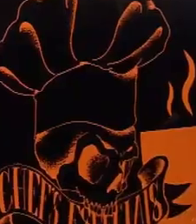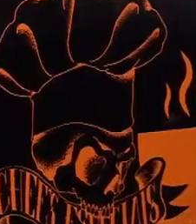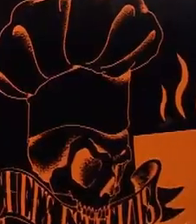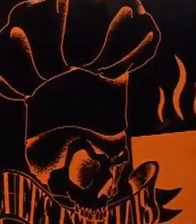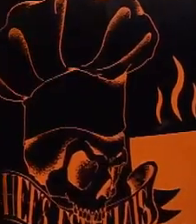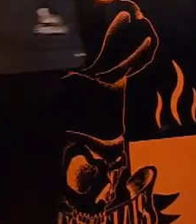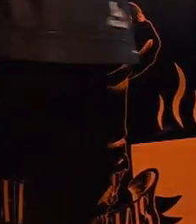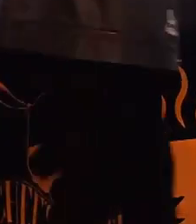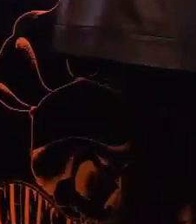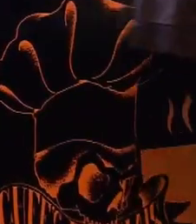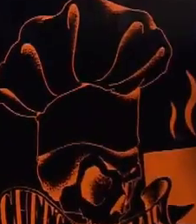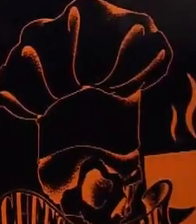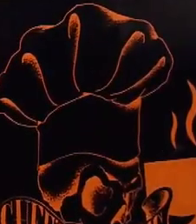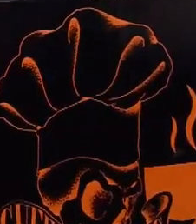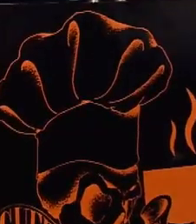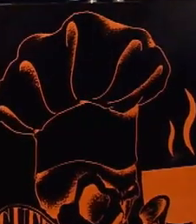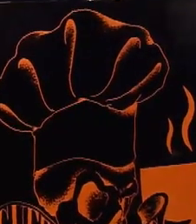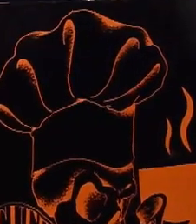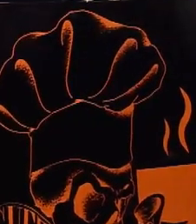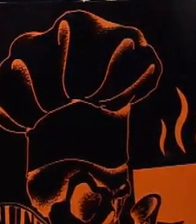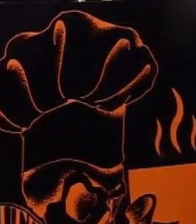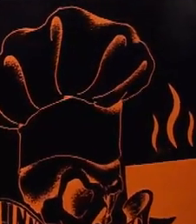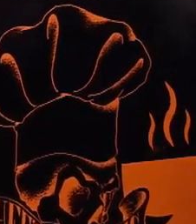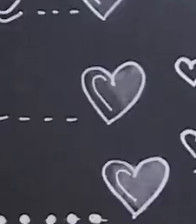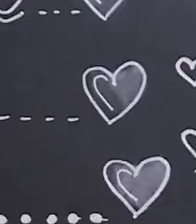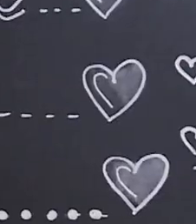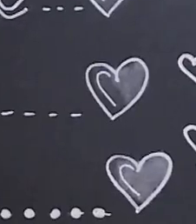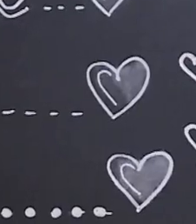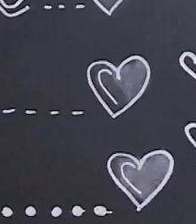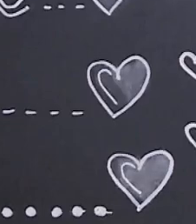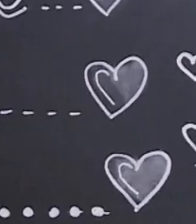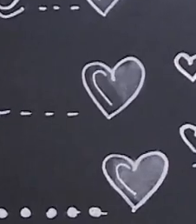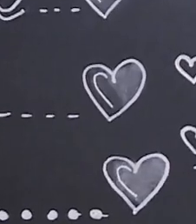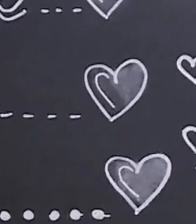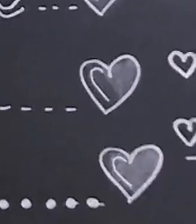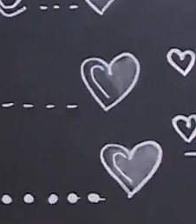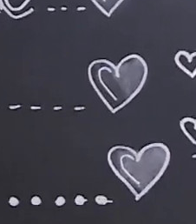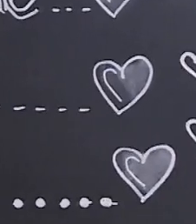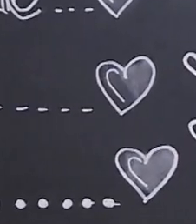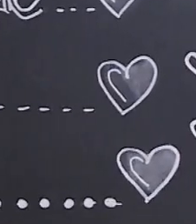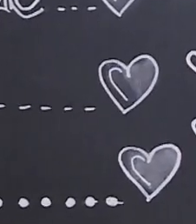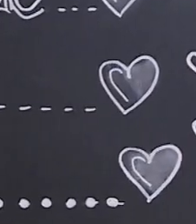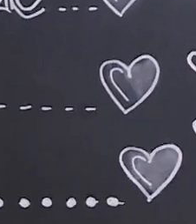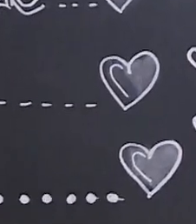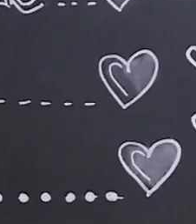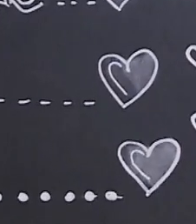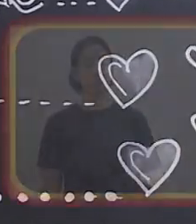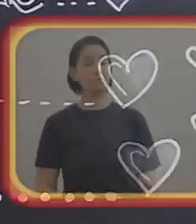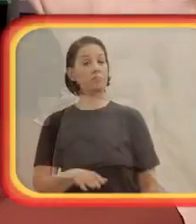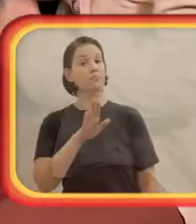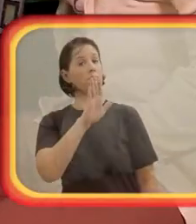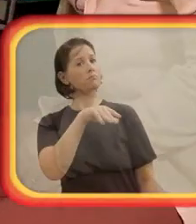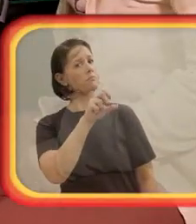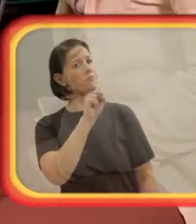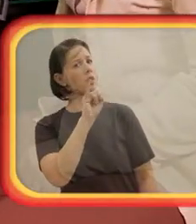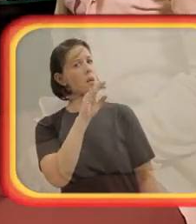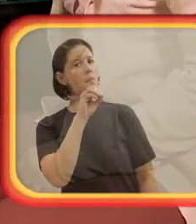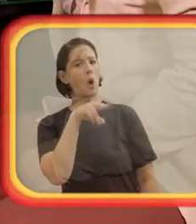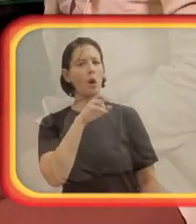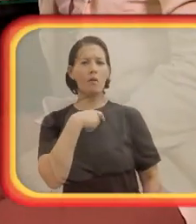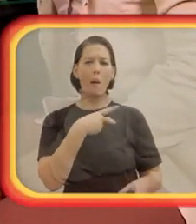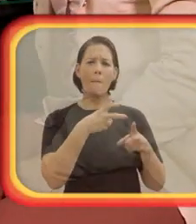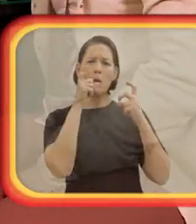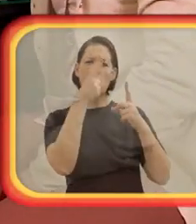Em letras brancas sobre o fundo preto, o menu. Respeito, oportunidade, amor e inclusão. Simone, eu reparei um negócio